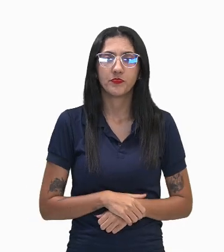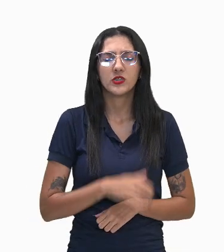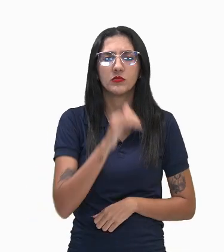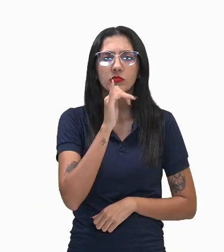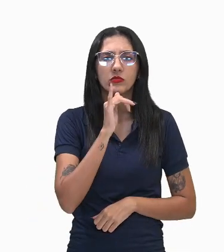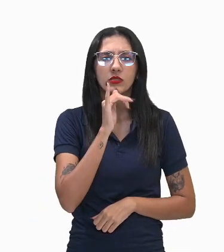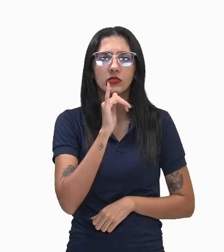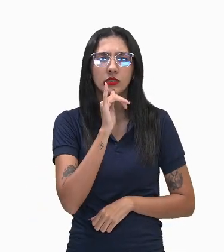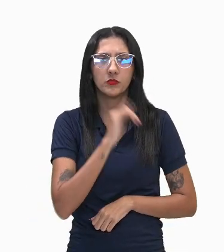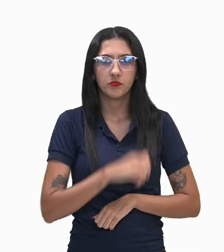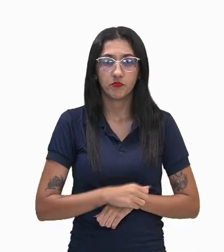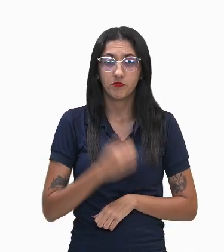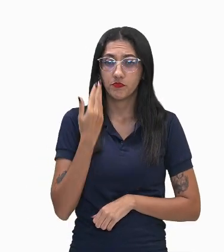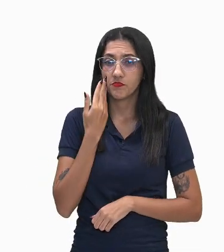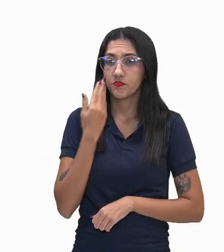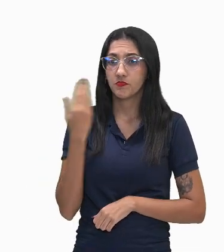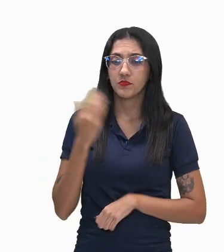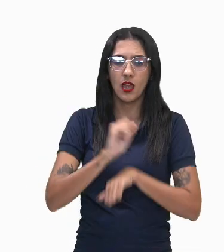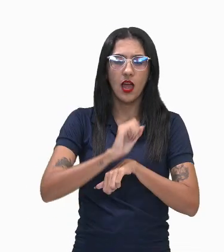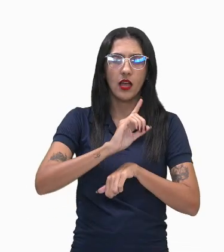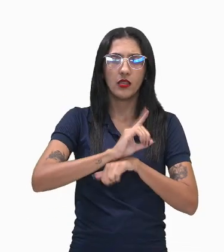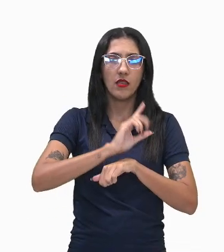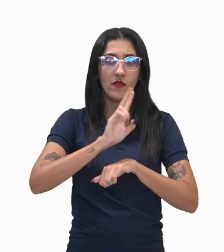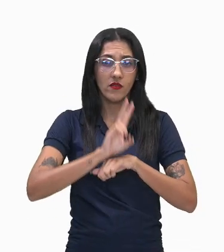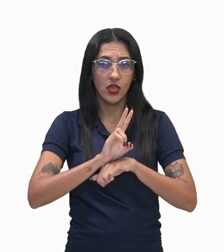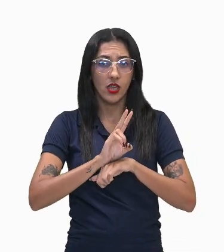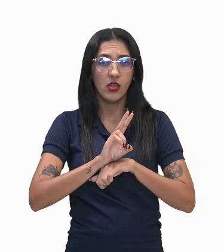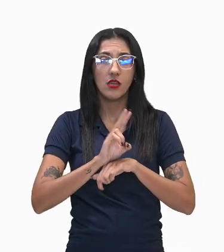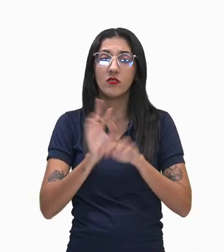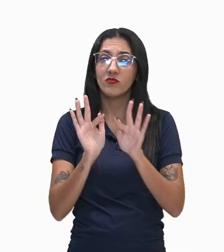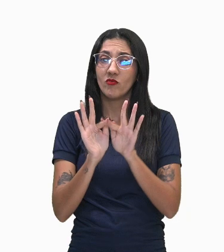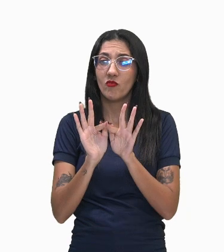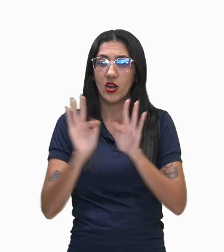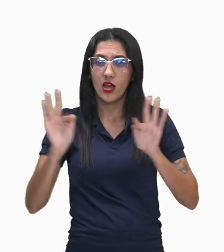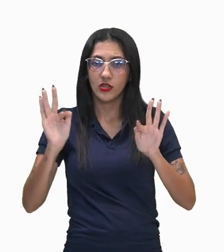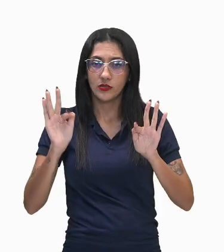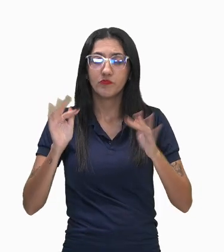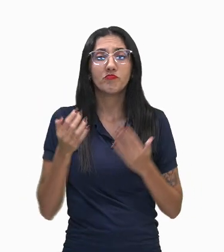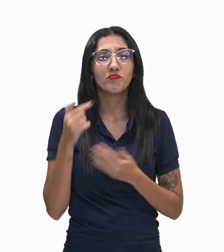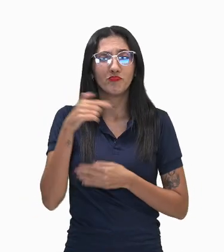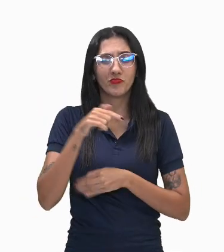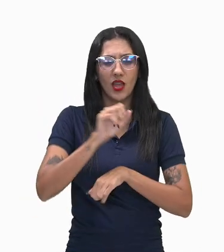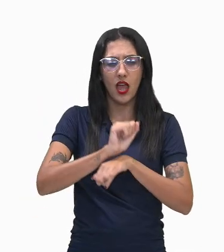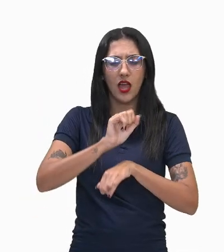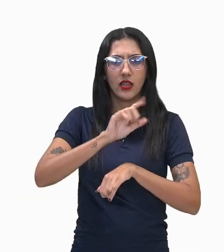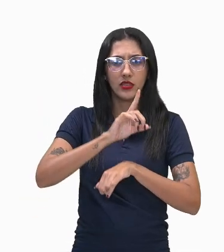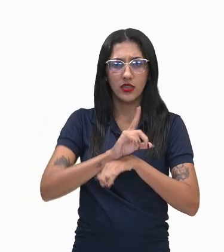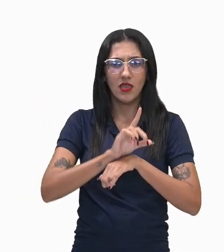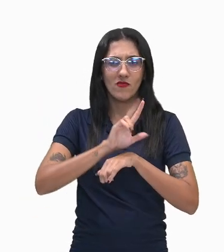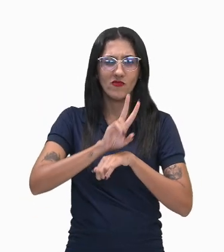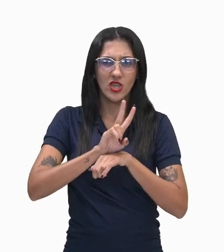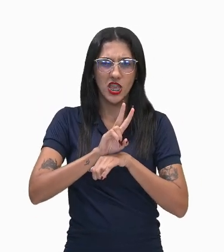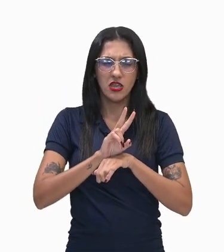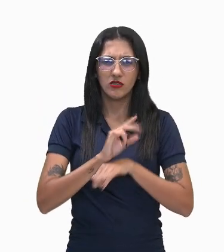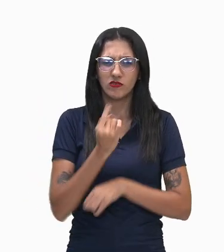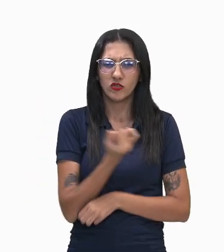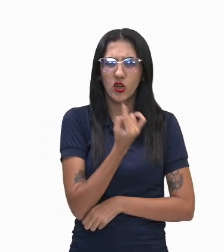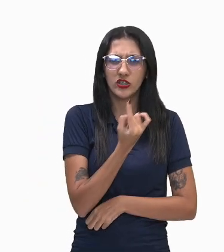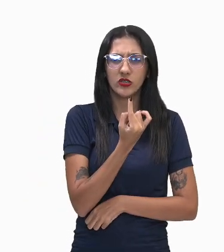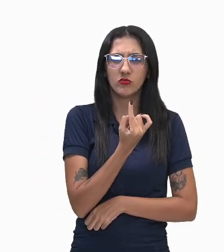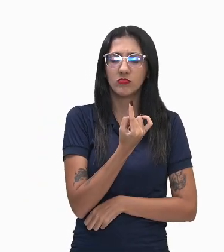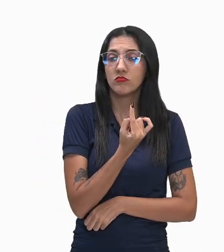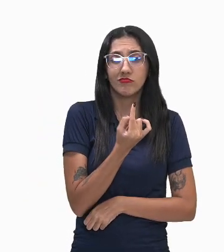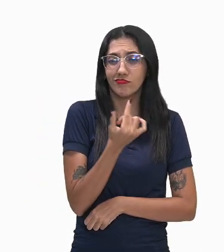exemplo, advérbios e frases adverbiais. Os advérbios sozinhos não criam